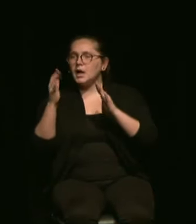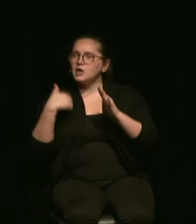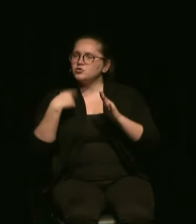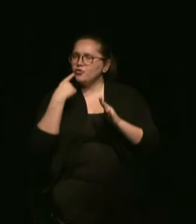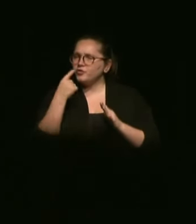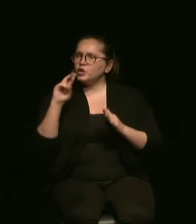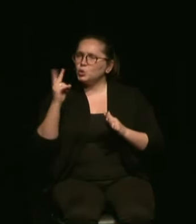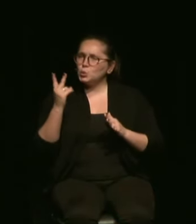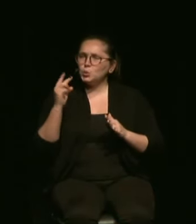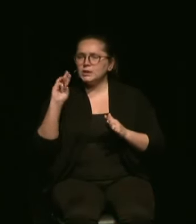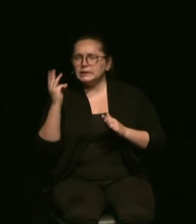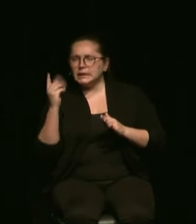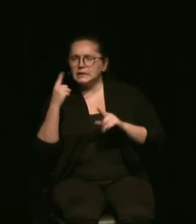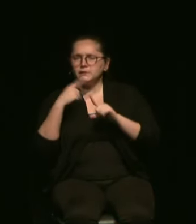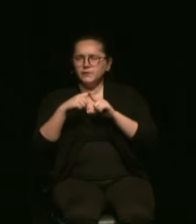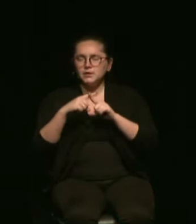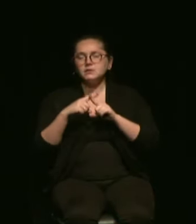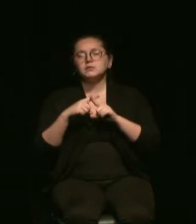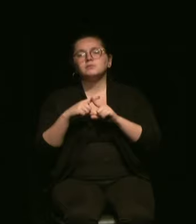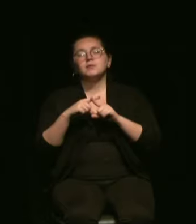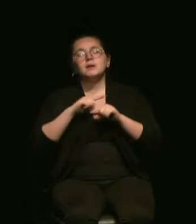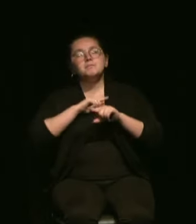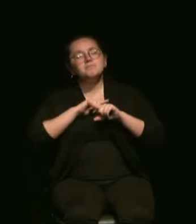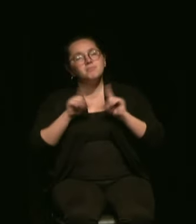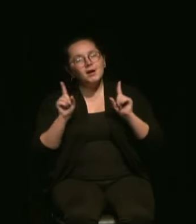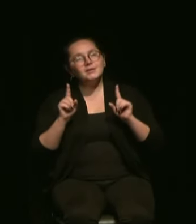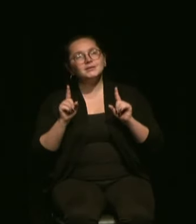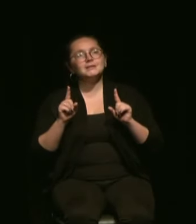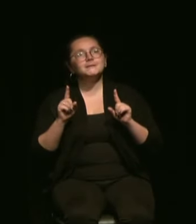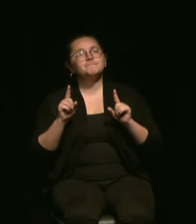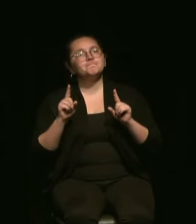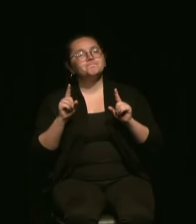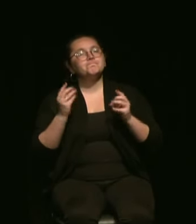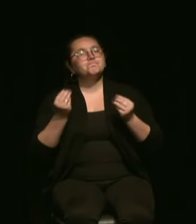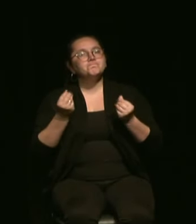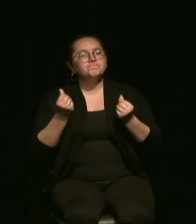vezes na época em que eles estavam sendo montados, mas sempre um pouco com...